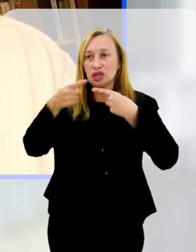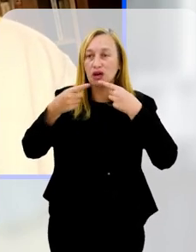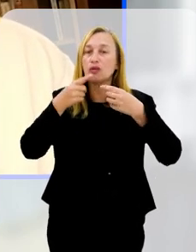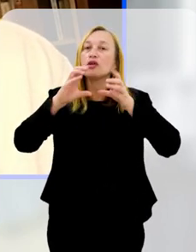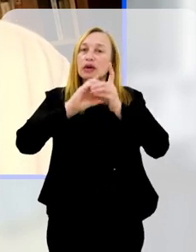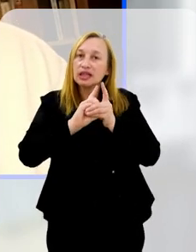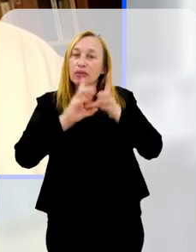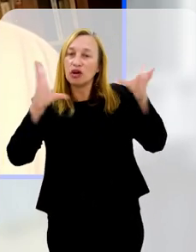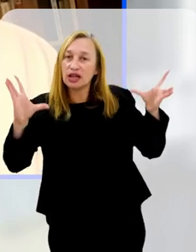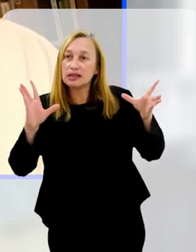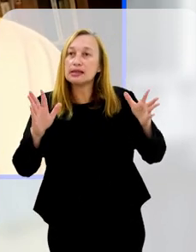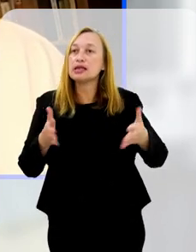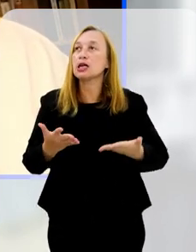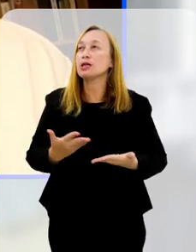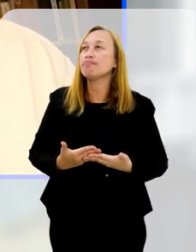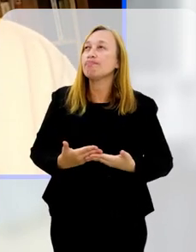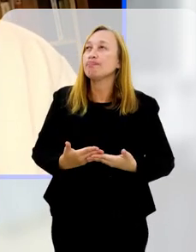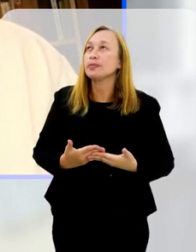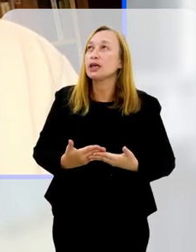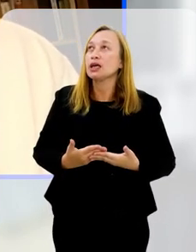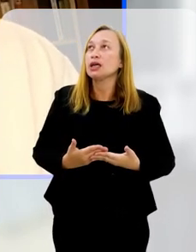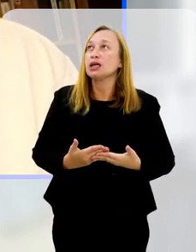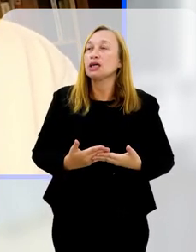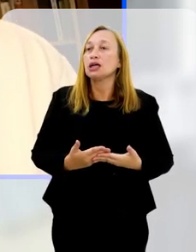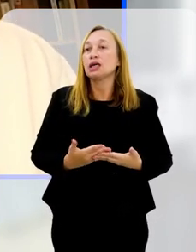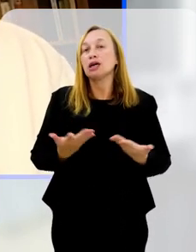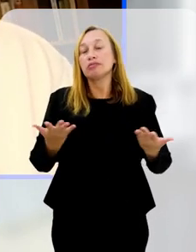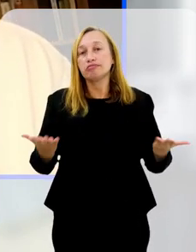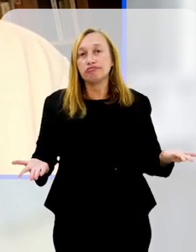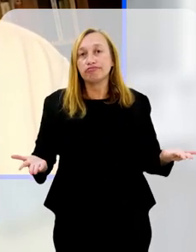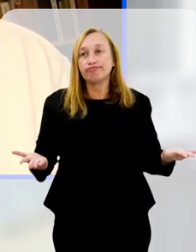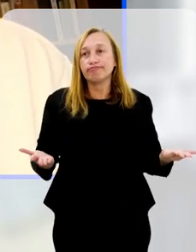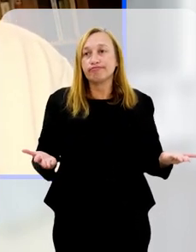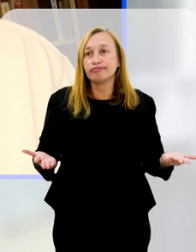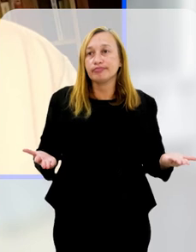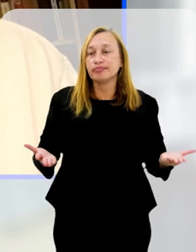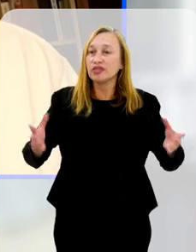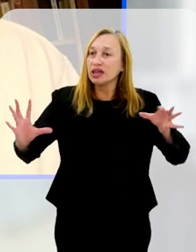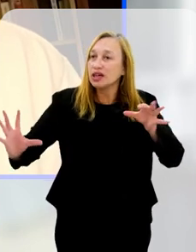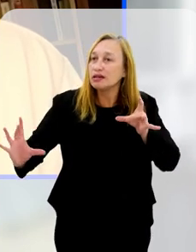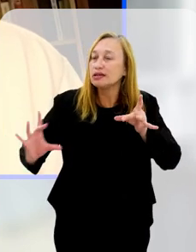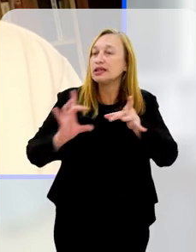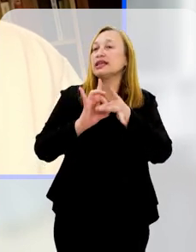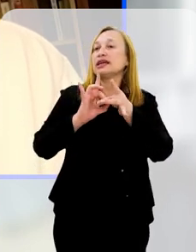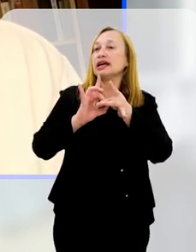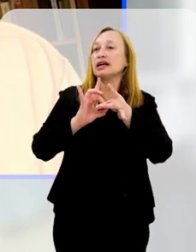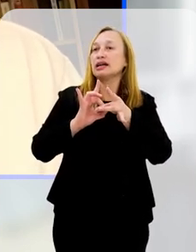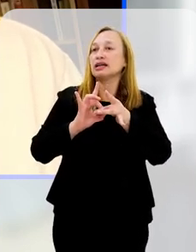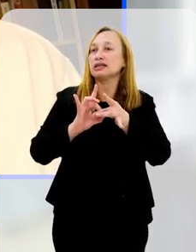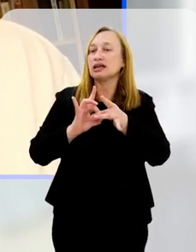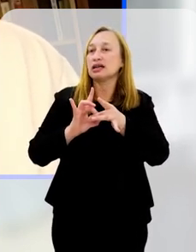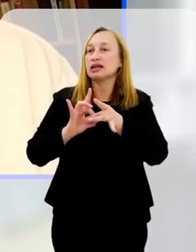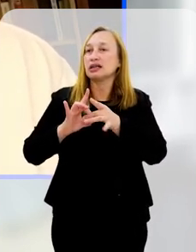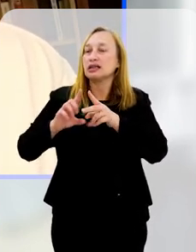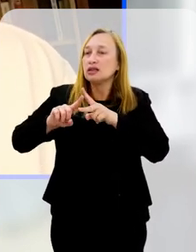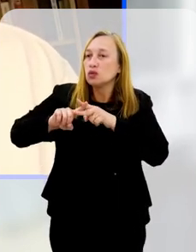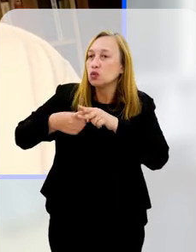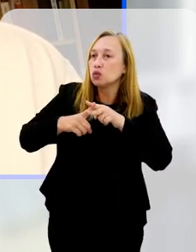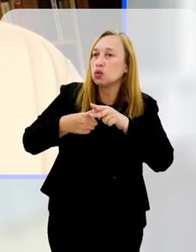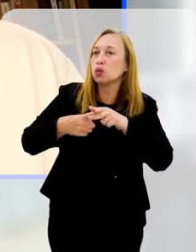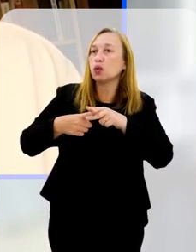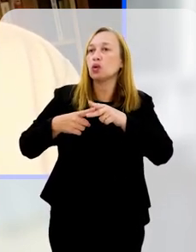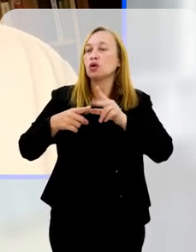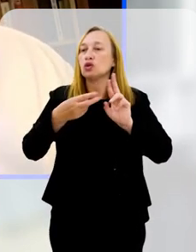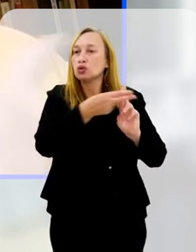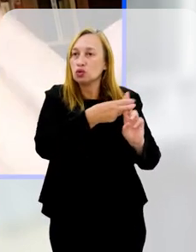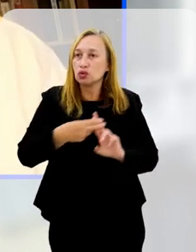esse constante debate sobre a questão democrática, e aí isso aí fica aliada